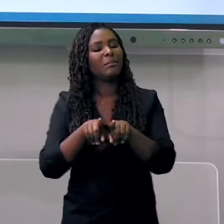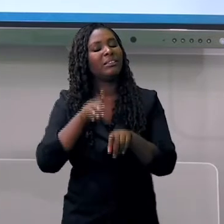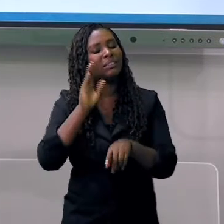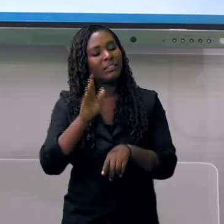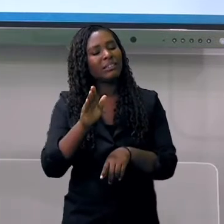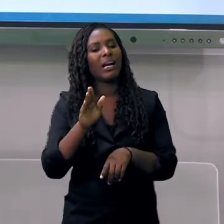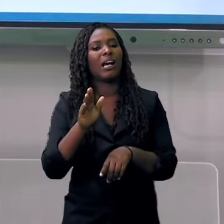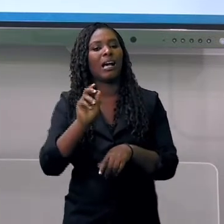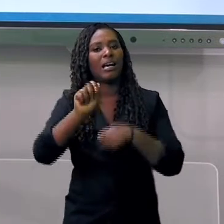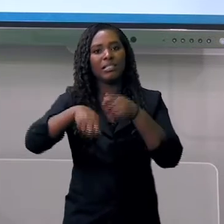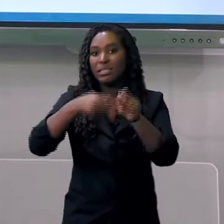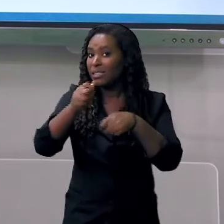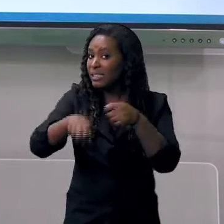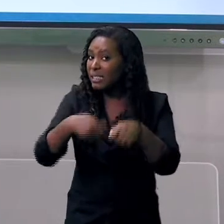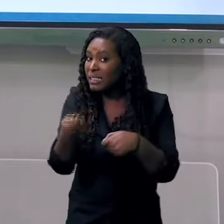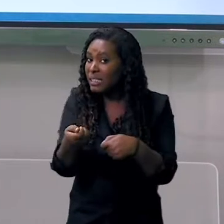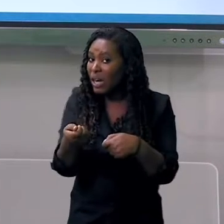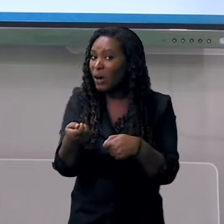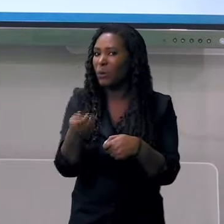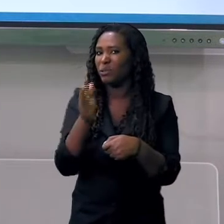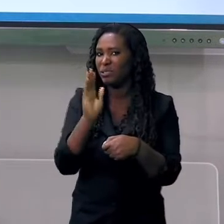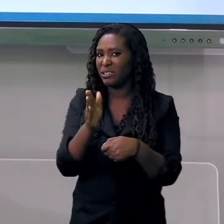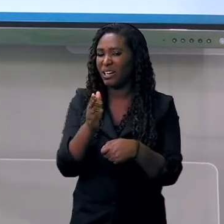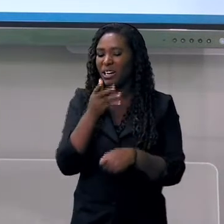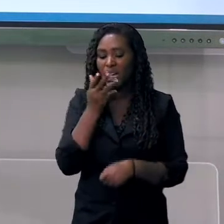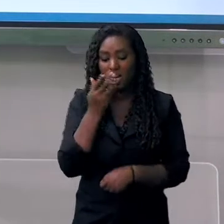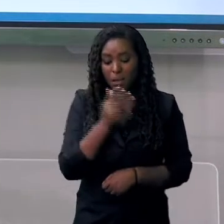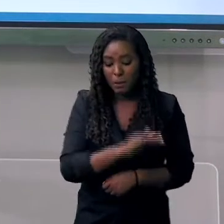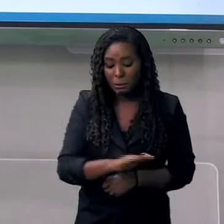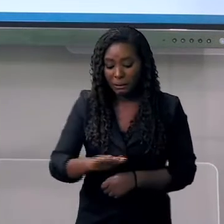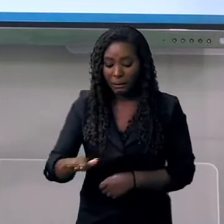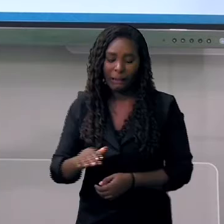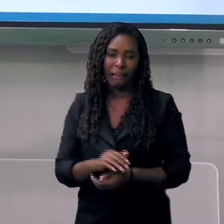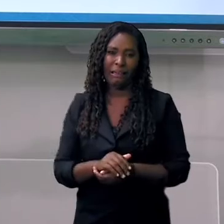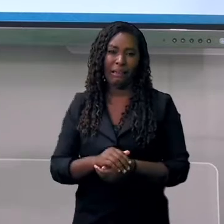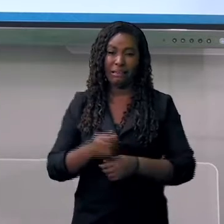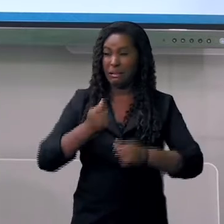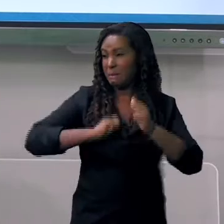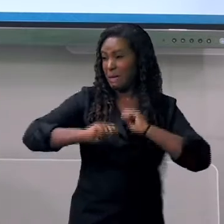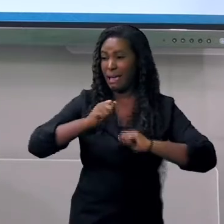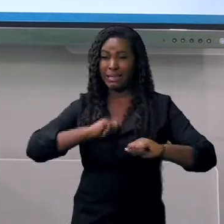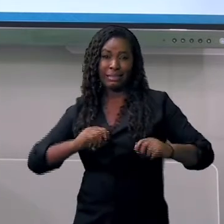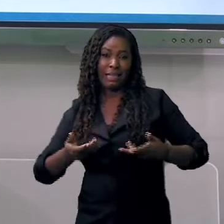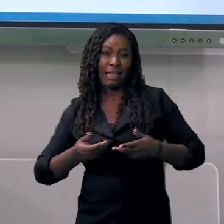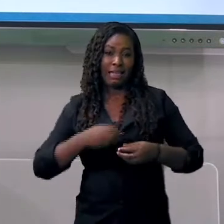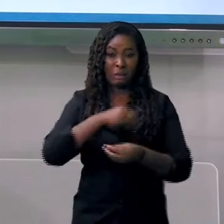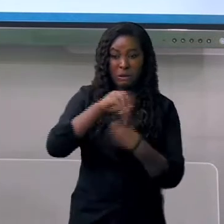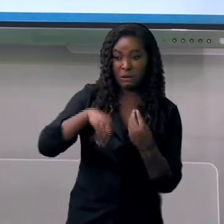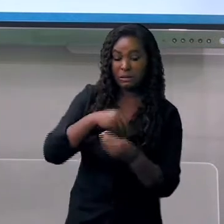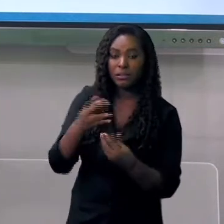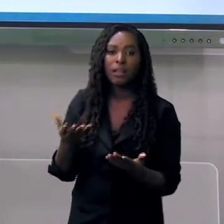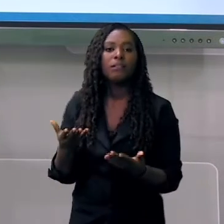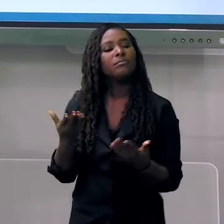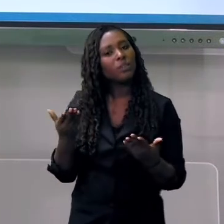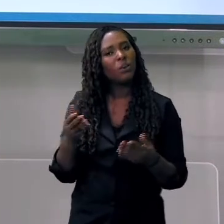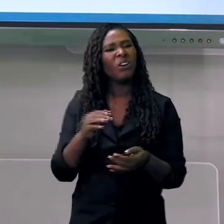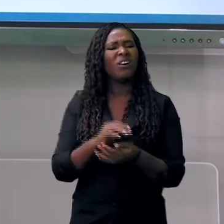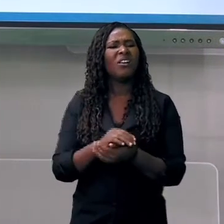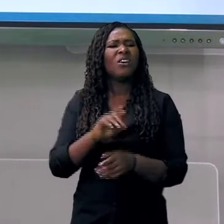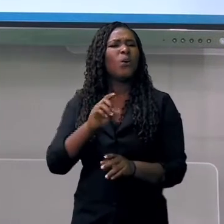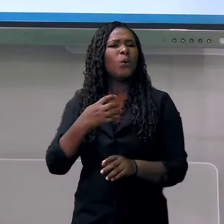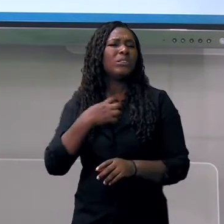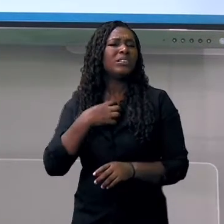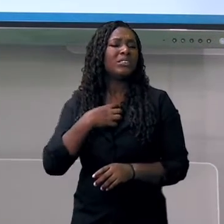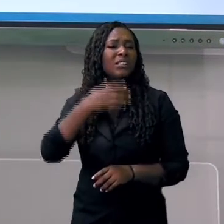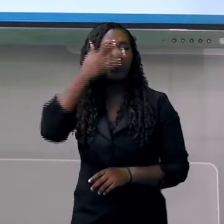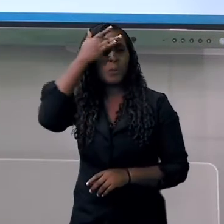dessas palavras. Isso são os rótulos. O modo de um adulto falar com uma criança pode afetar muito